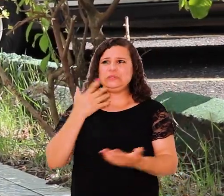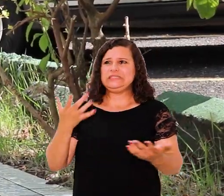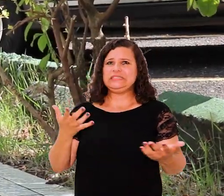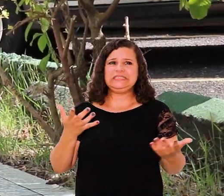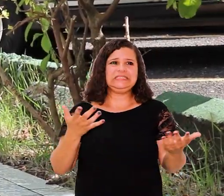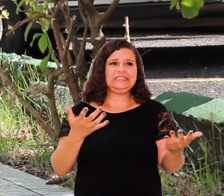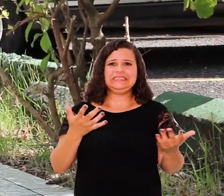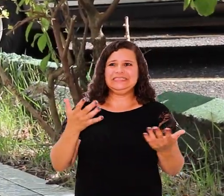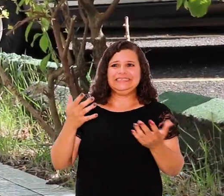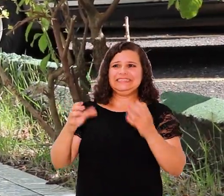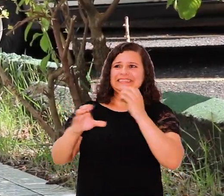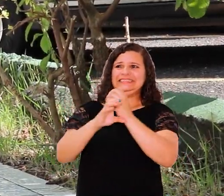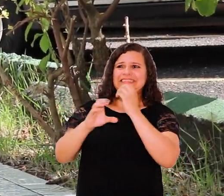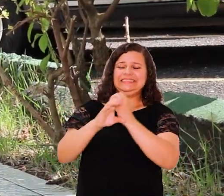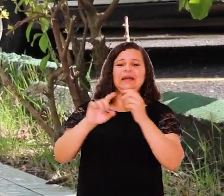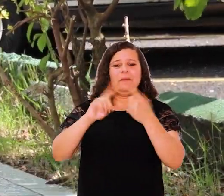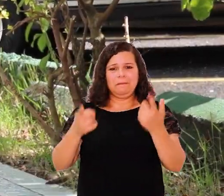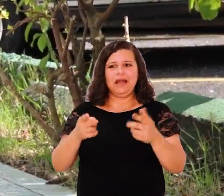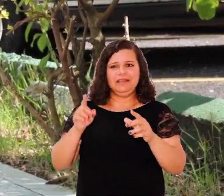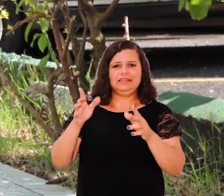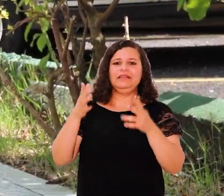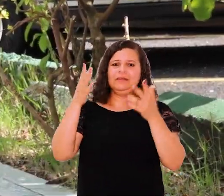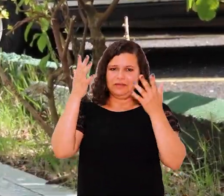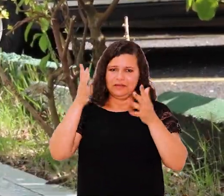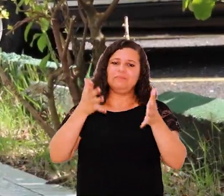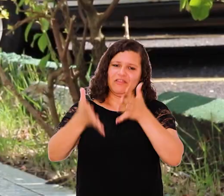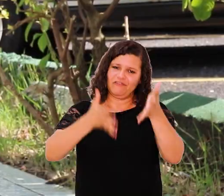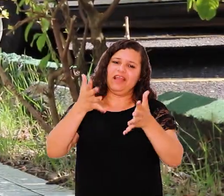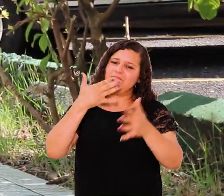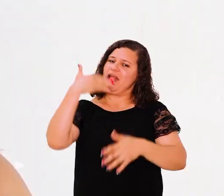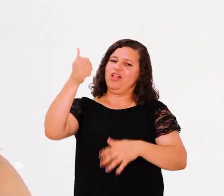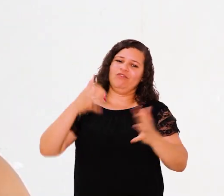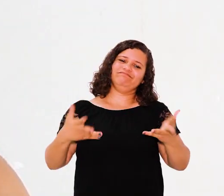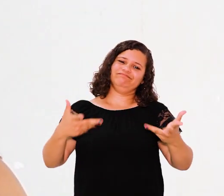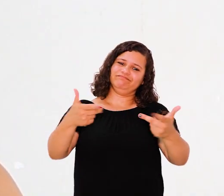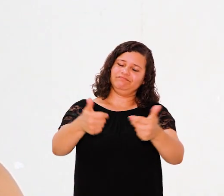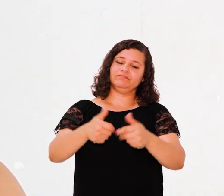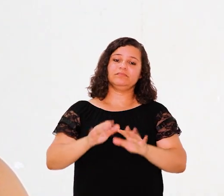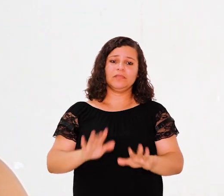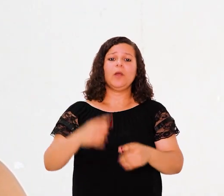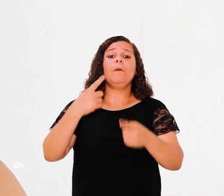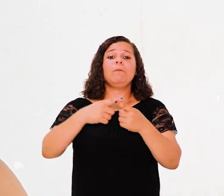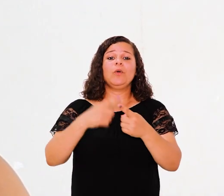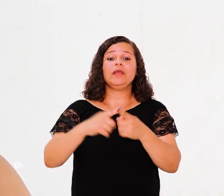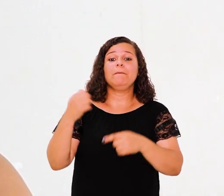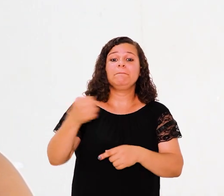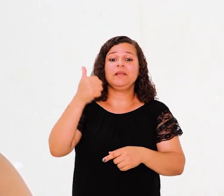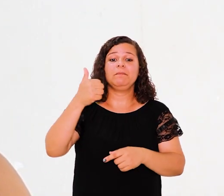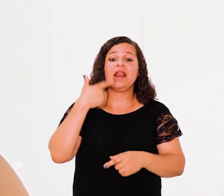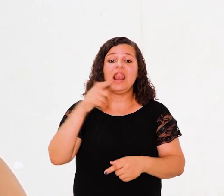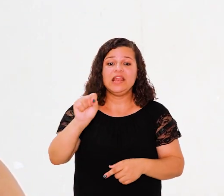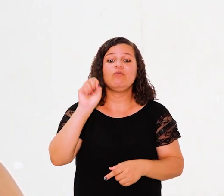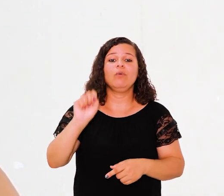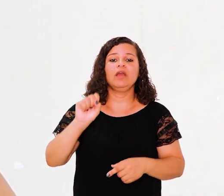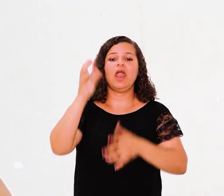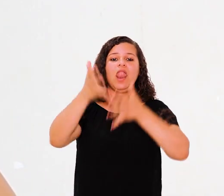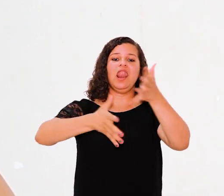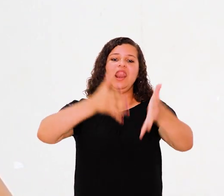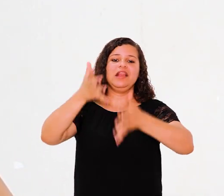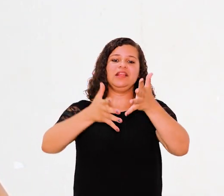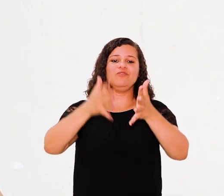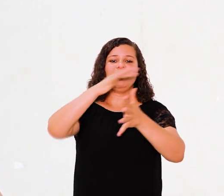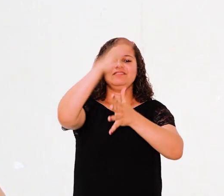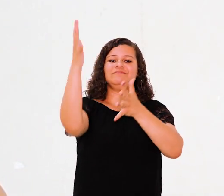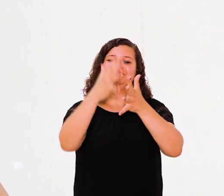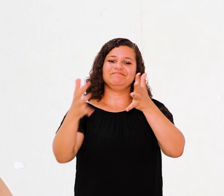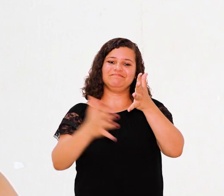tudo fica lá, ó. Mas eles preferem com as mãos. Simplesmente porque a primeira língua do surdo é a